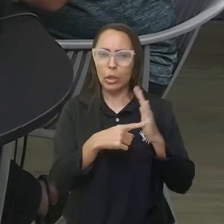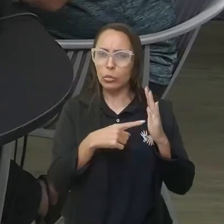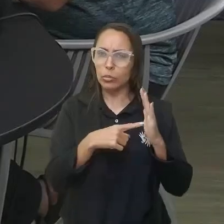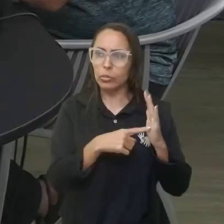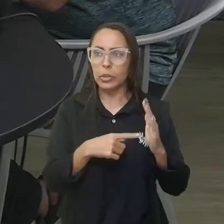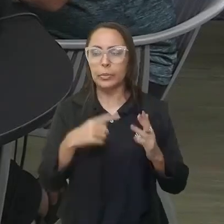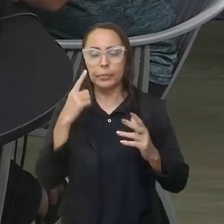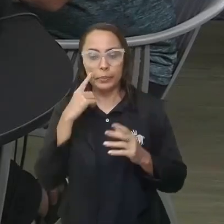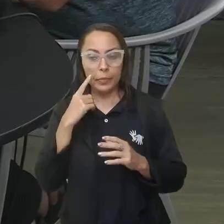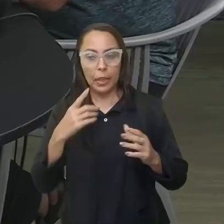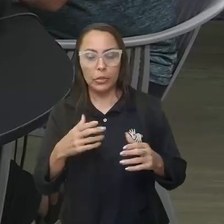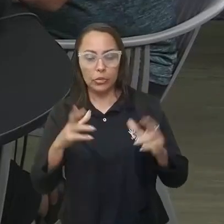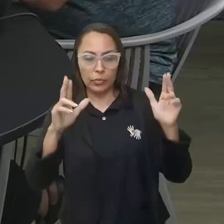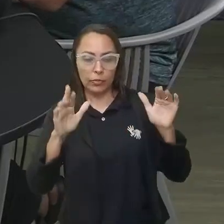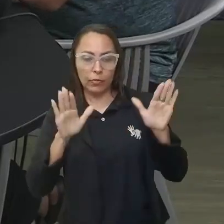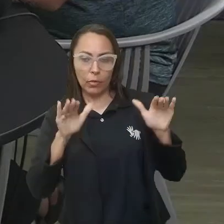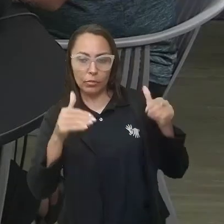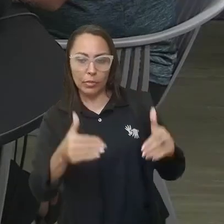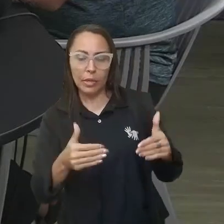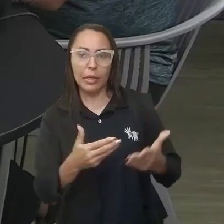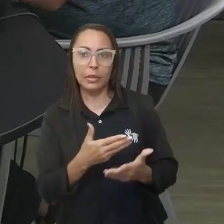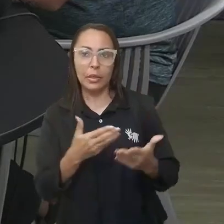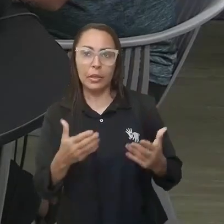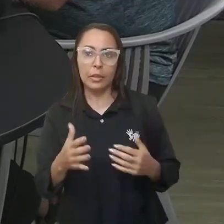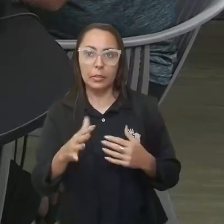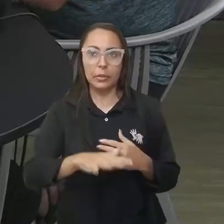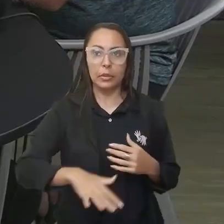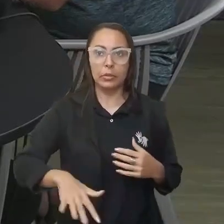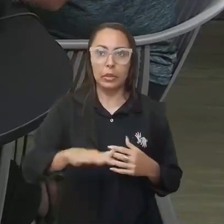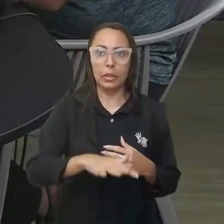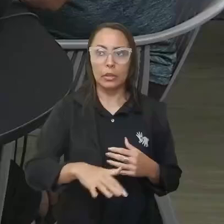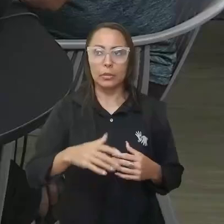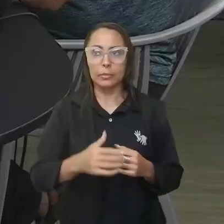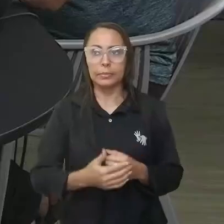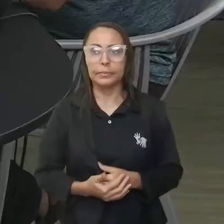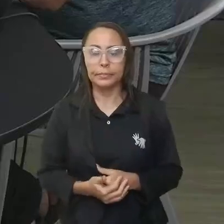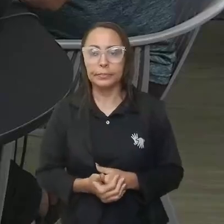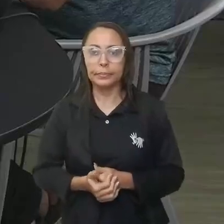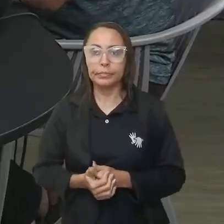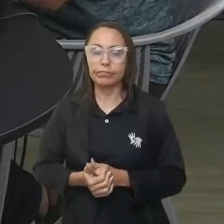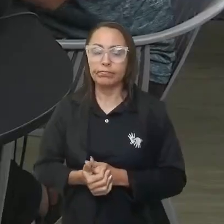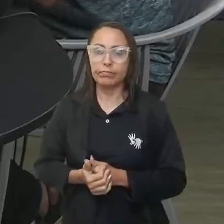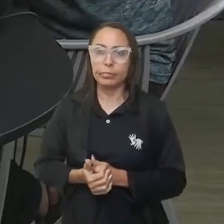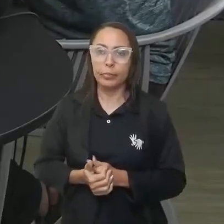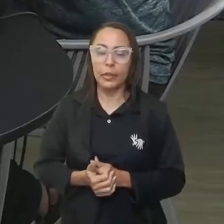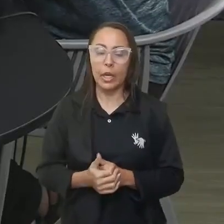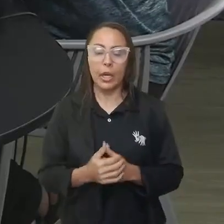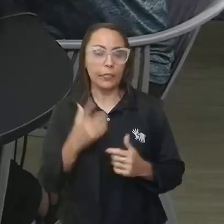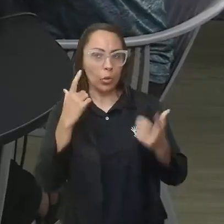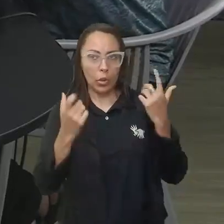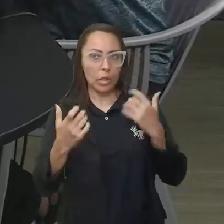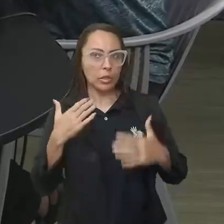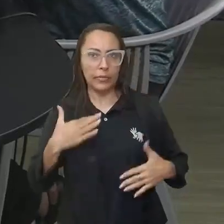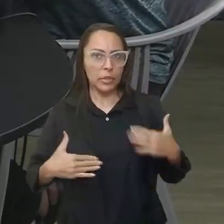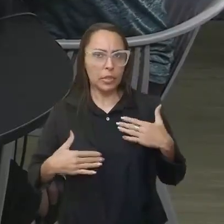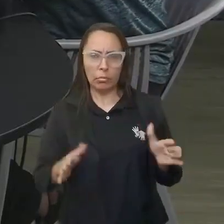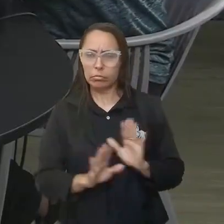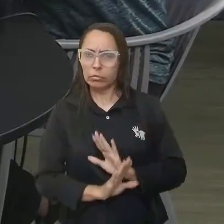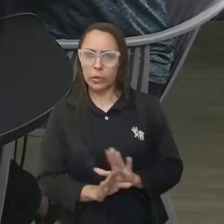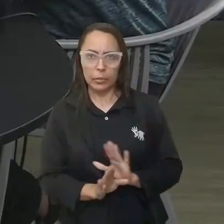mais voltadas para situações que não chegam a esse extremo, né? Não chegam à violência física, de